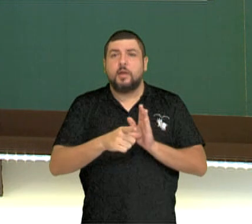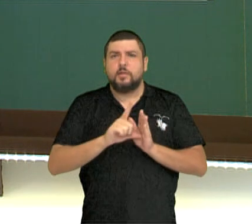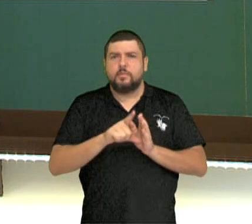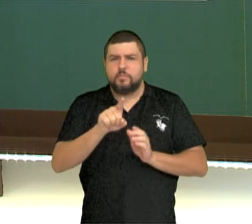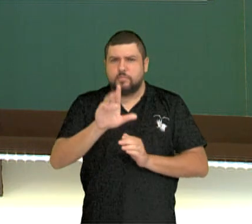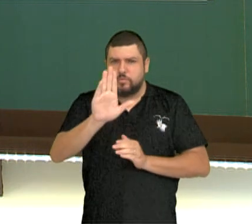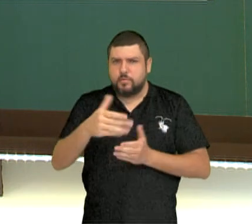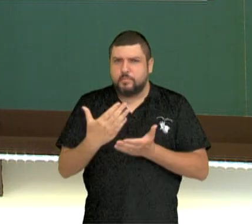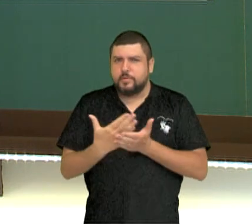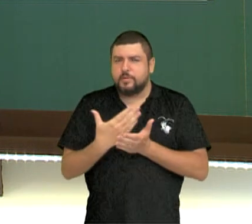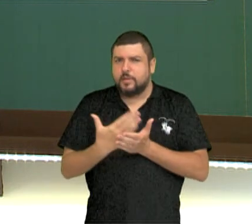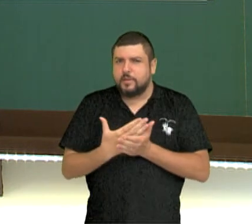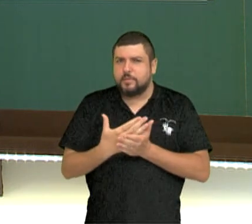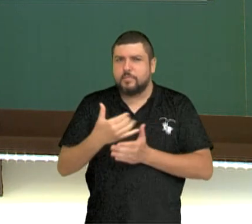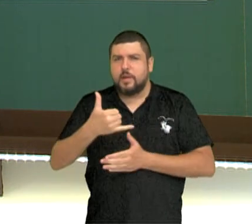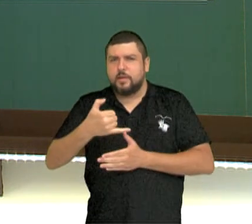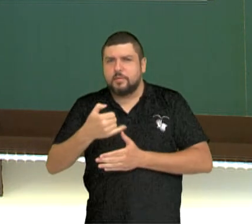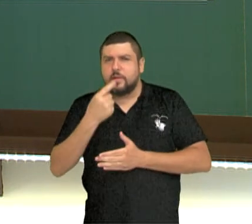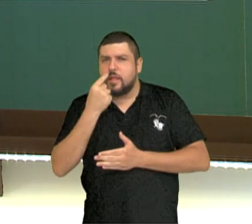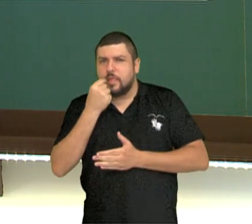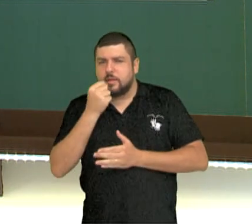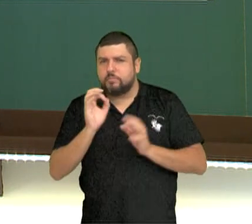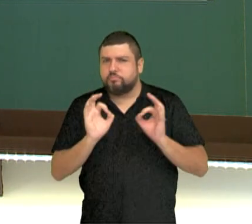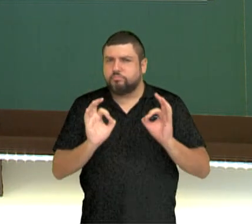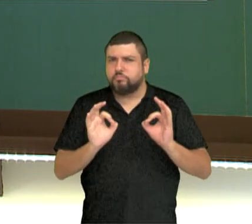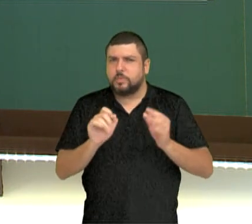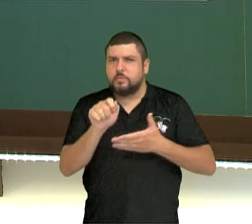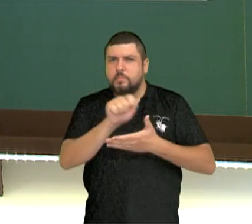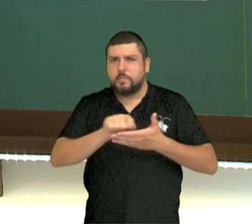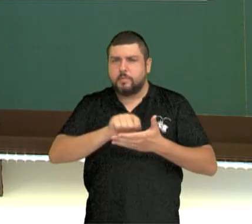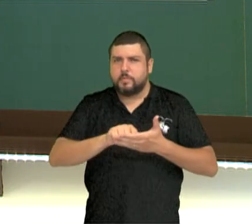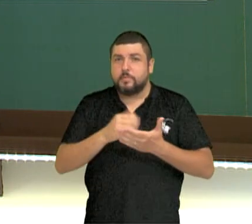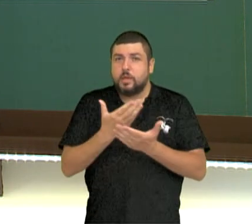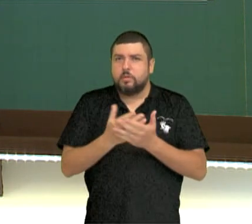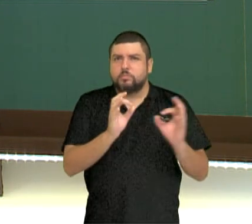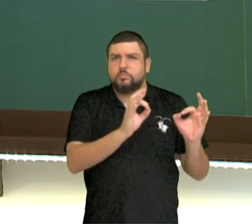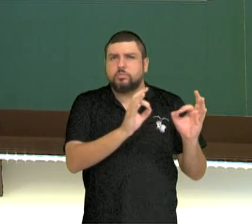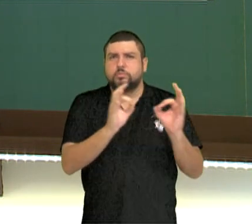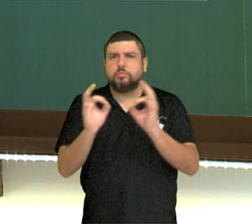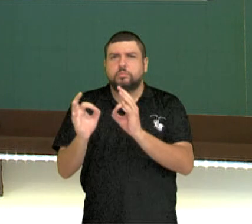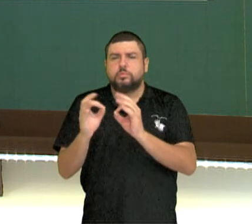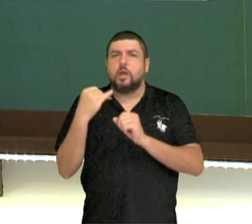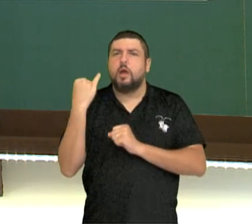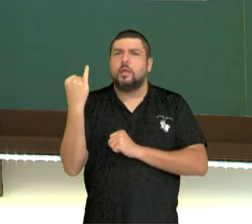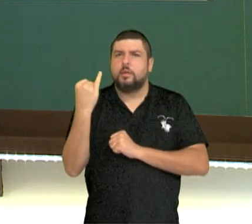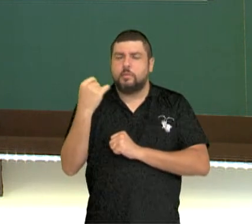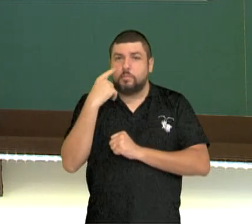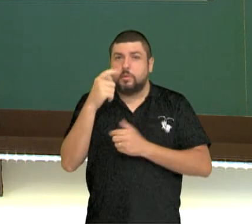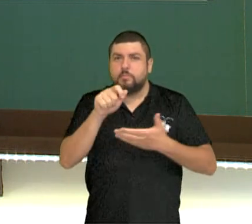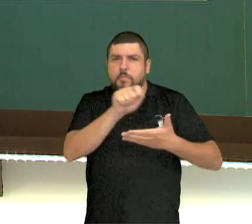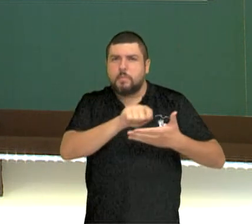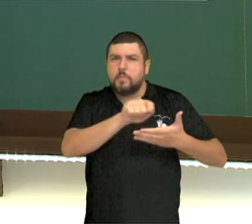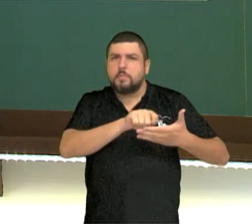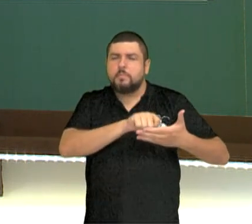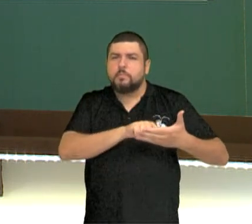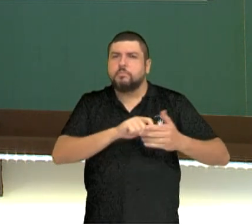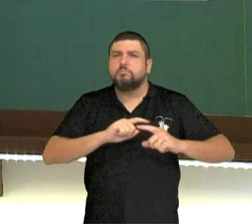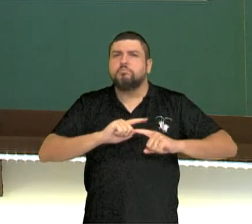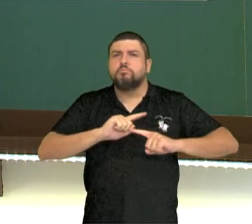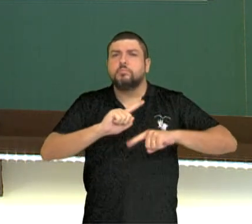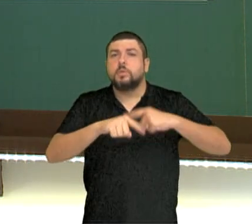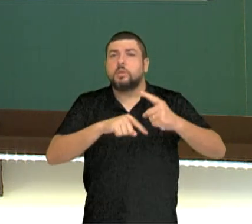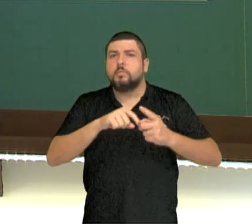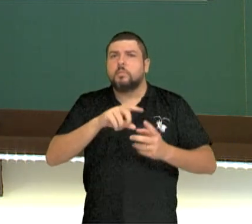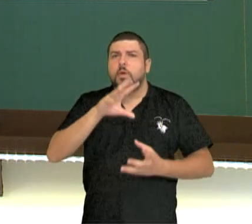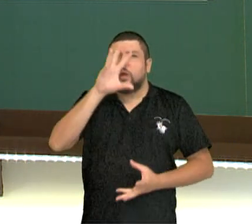caderno? Caneta e lápis aí na mão? Vamos fazer anotações que vão ser muito úteis para que depois nós possamos